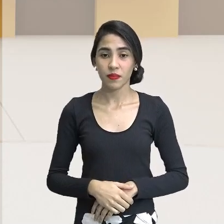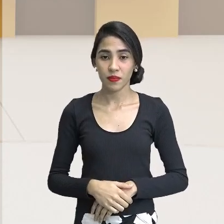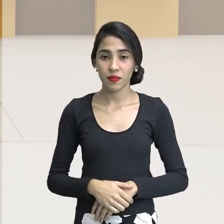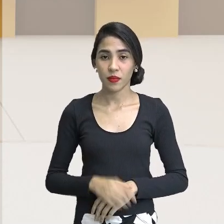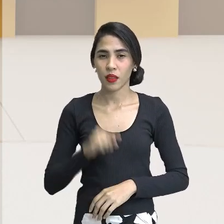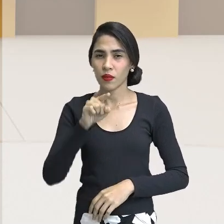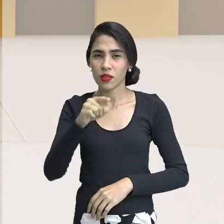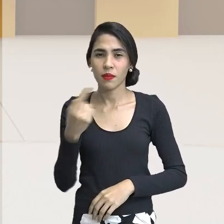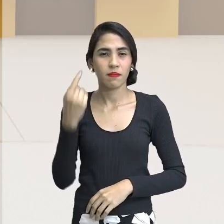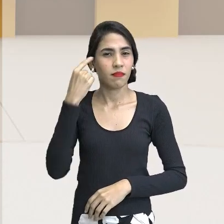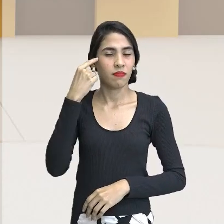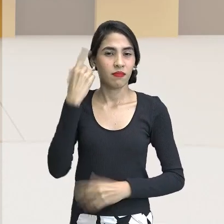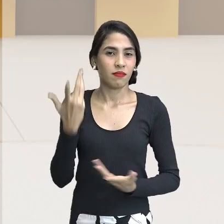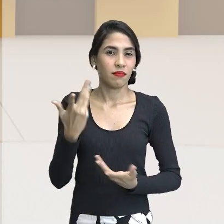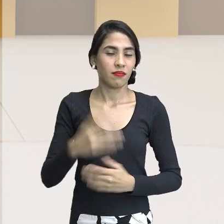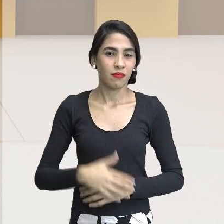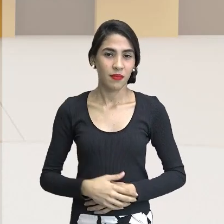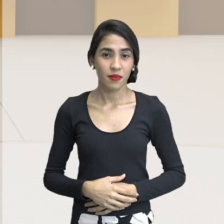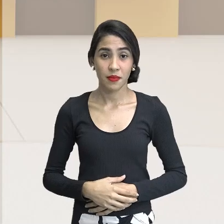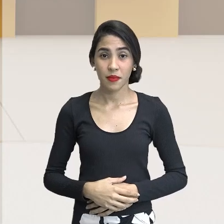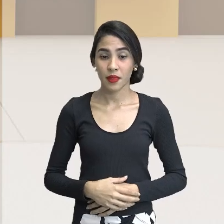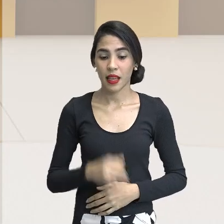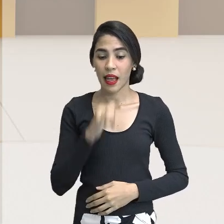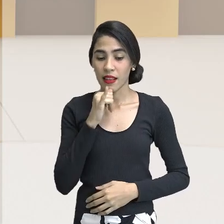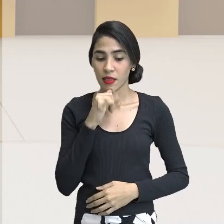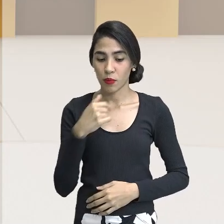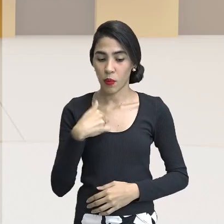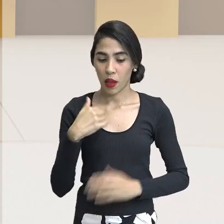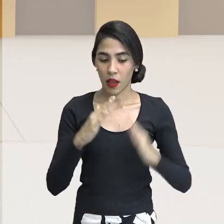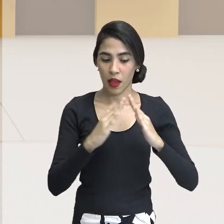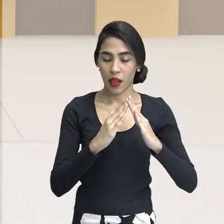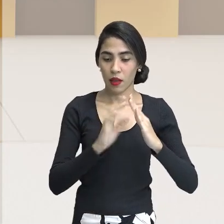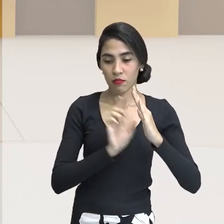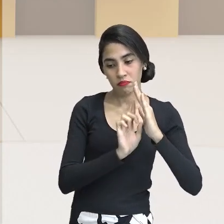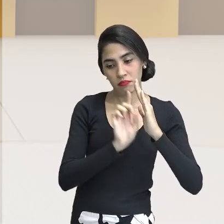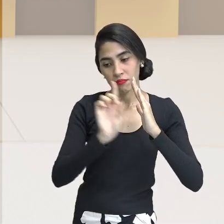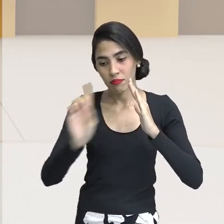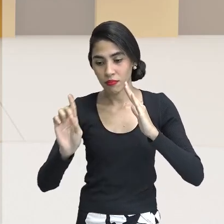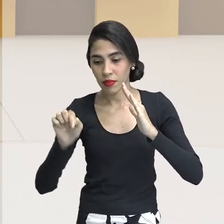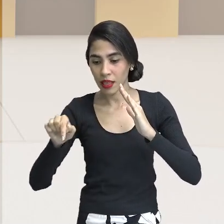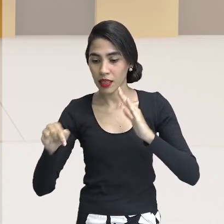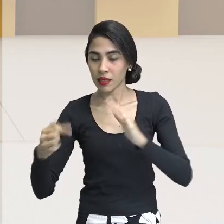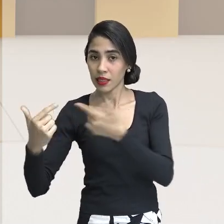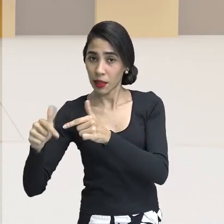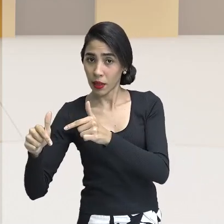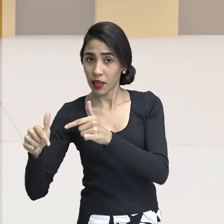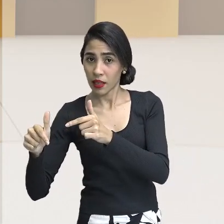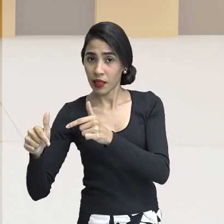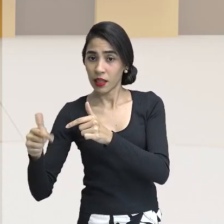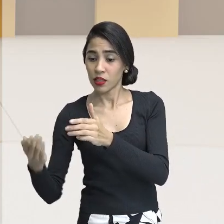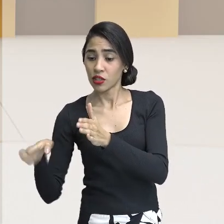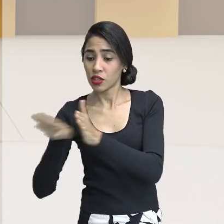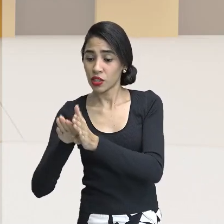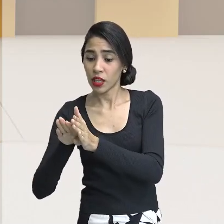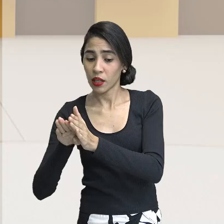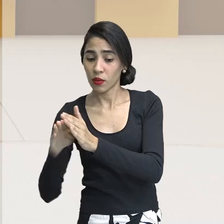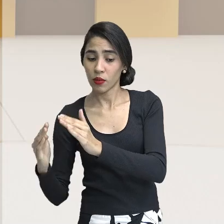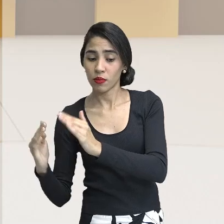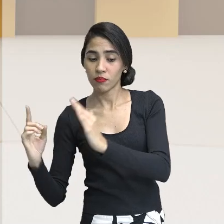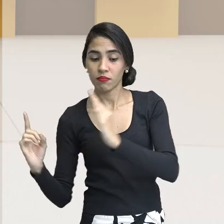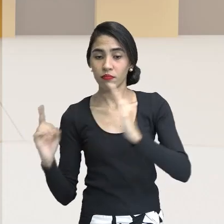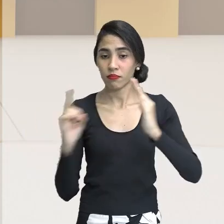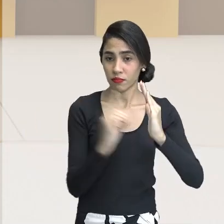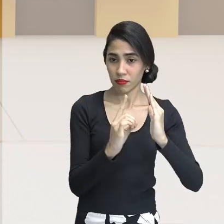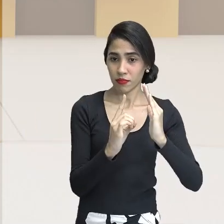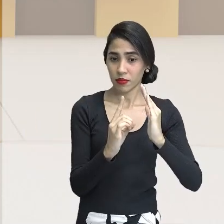já pararam para pensar assim, eu acabei de sair da minha casa, vim trabalhar, professor Dário, certo. Chego lá na minha casa e minha casa